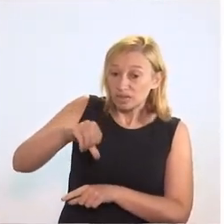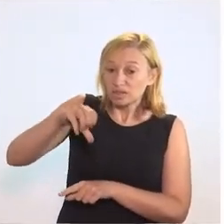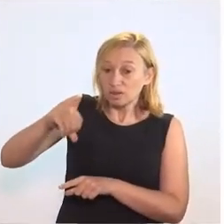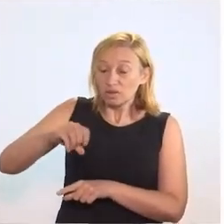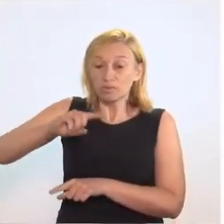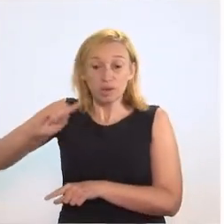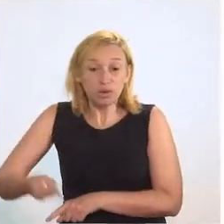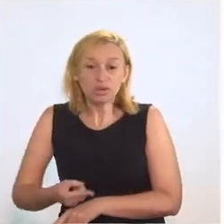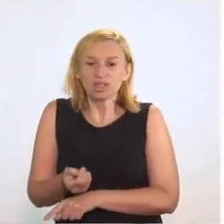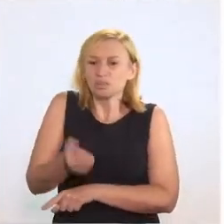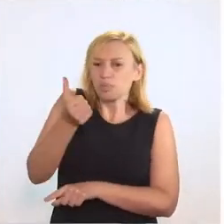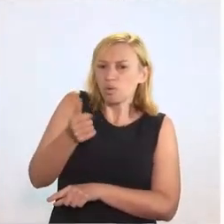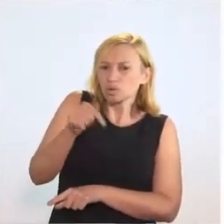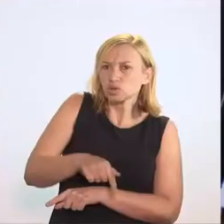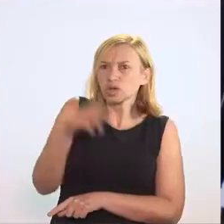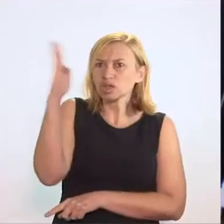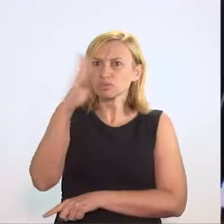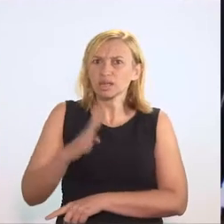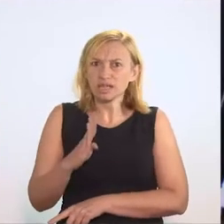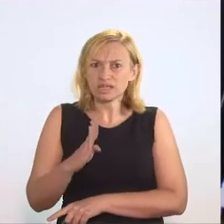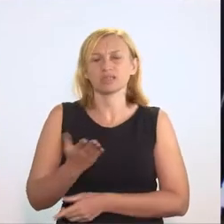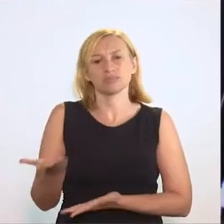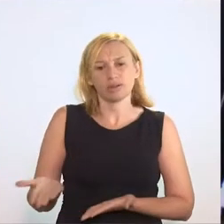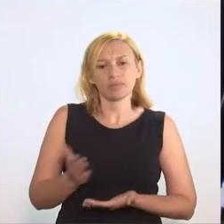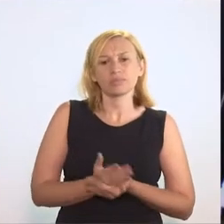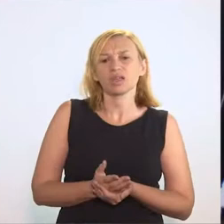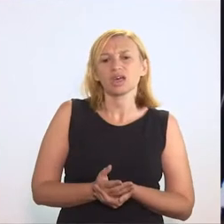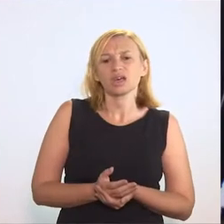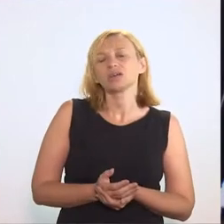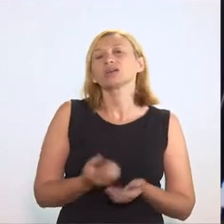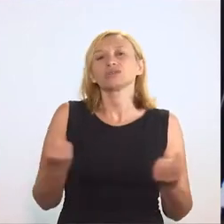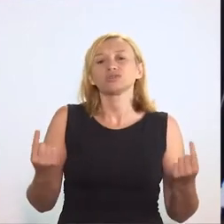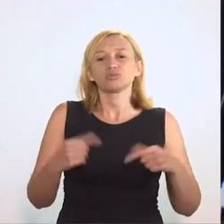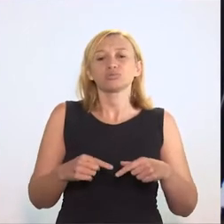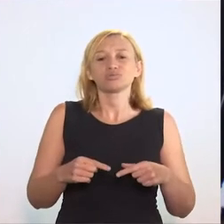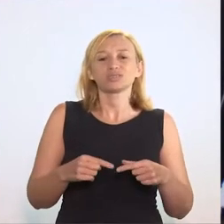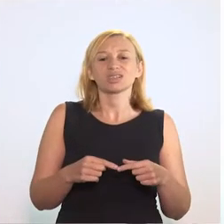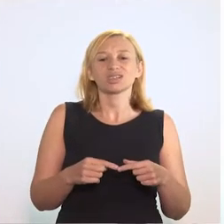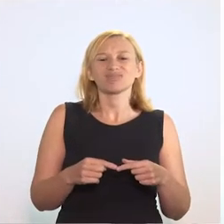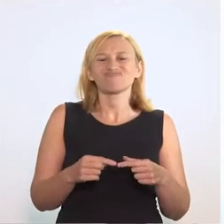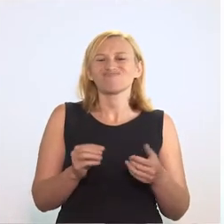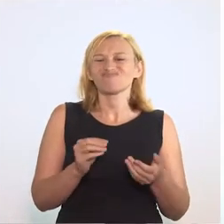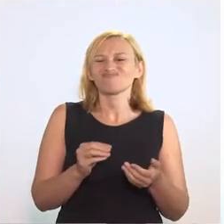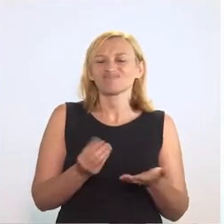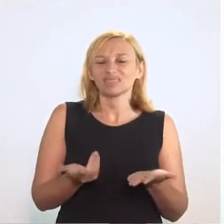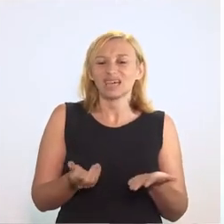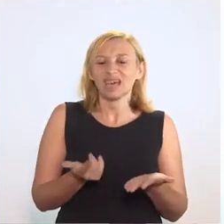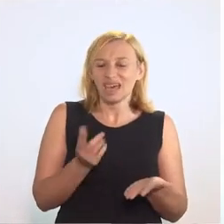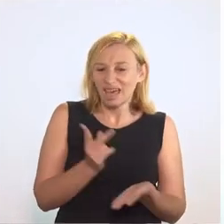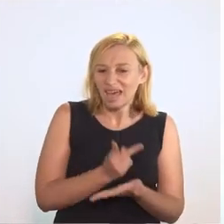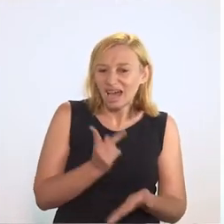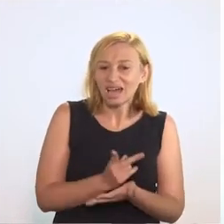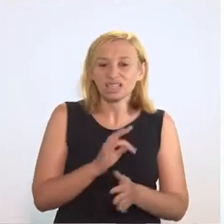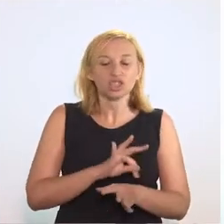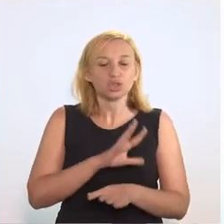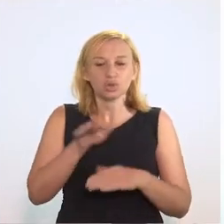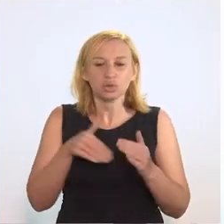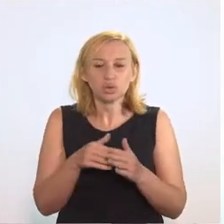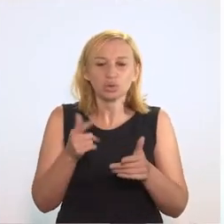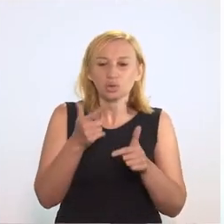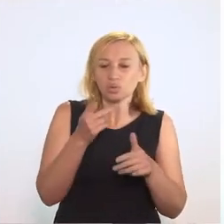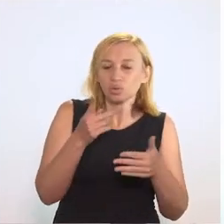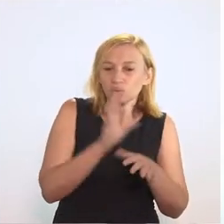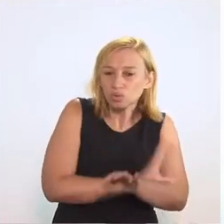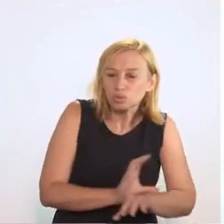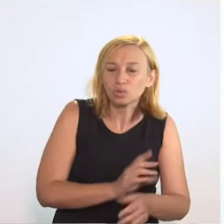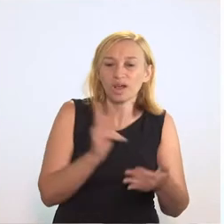poucos, né, só no Brasil. Uhum. Tem esse lugar que é uma disputa muito, muito injusta, porque é toda a cultura lateral,